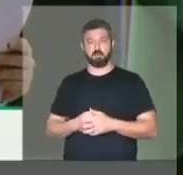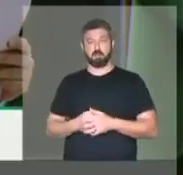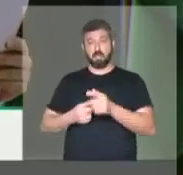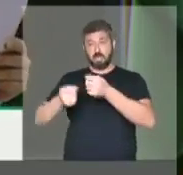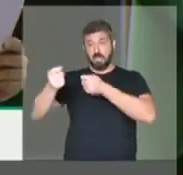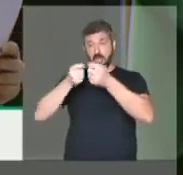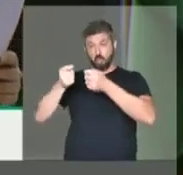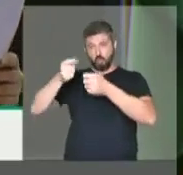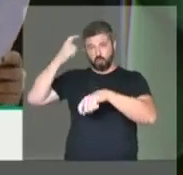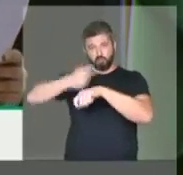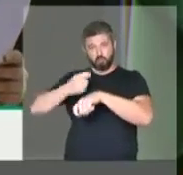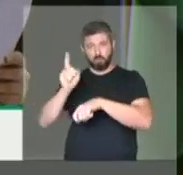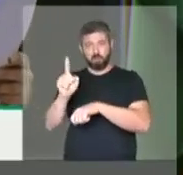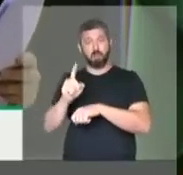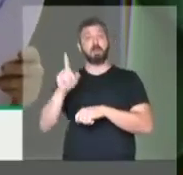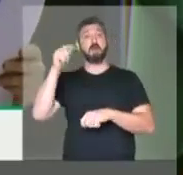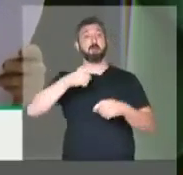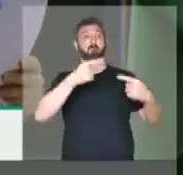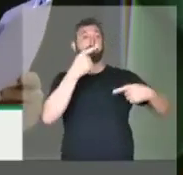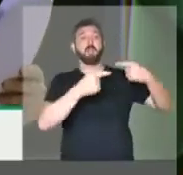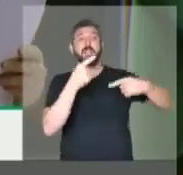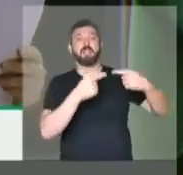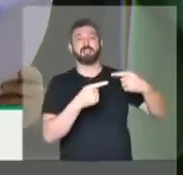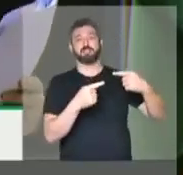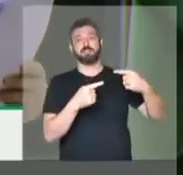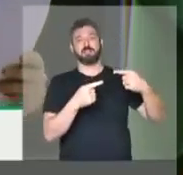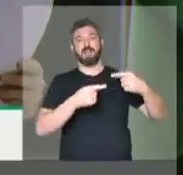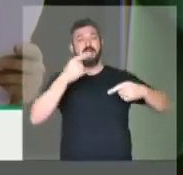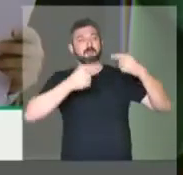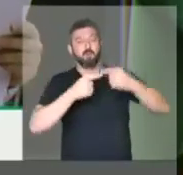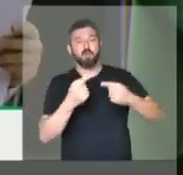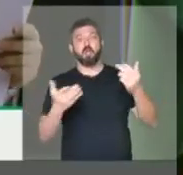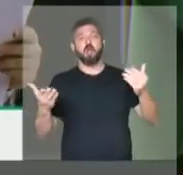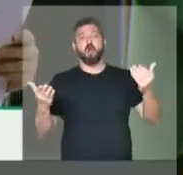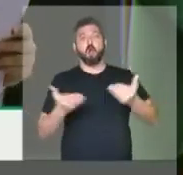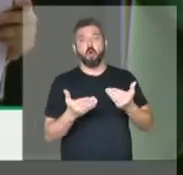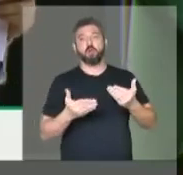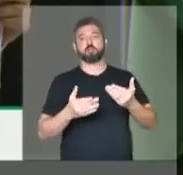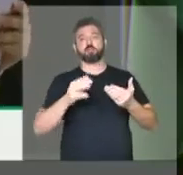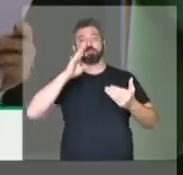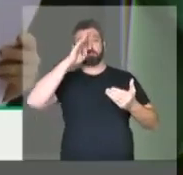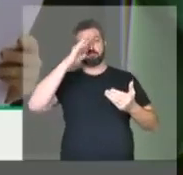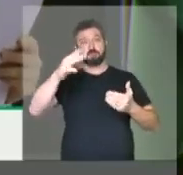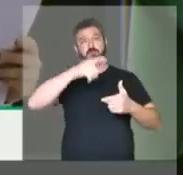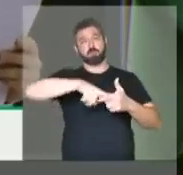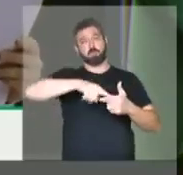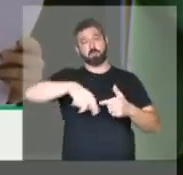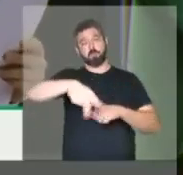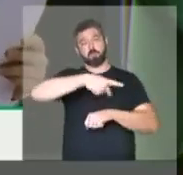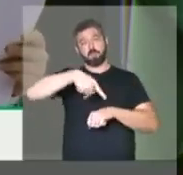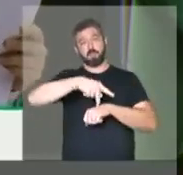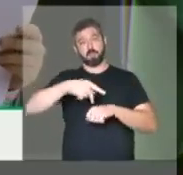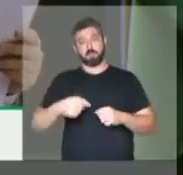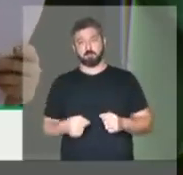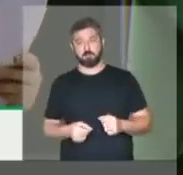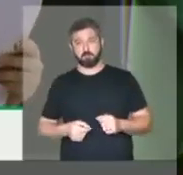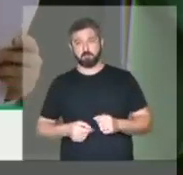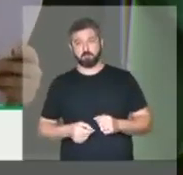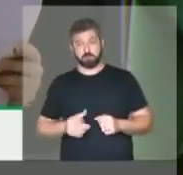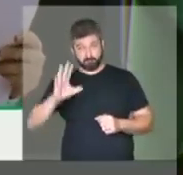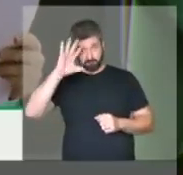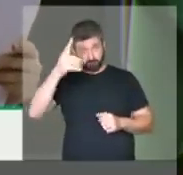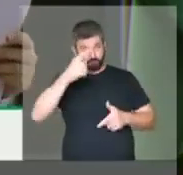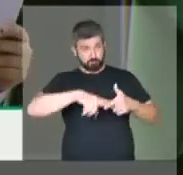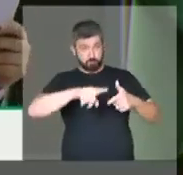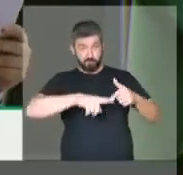estúpido, mas a política. É a política que hoje constitui o grande problema do país. Superar